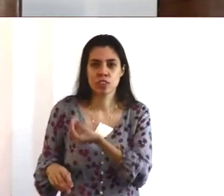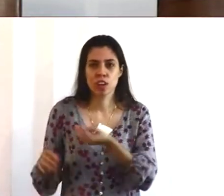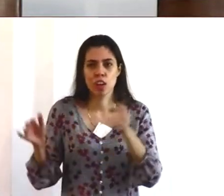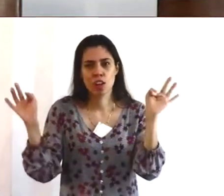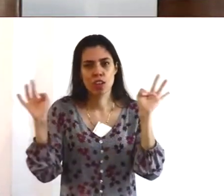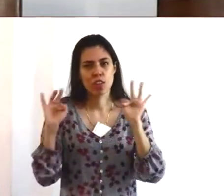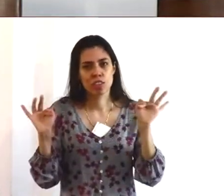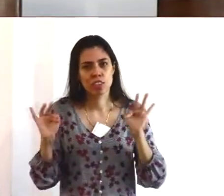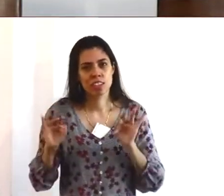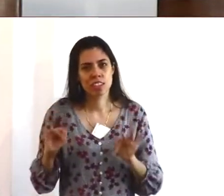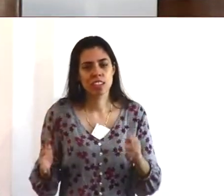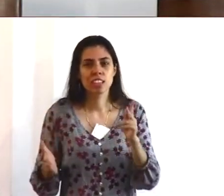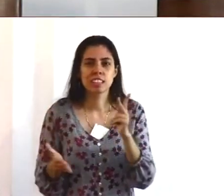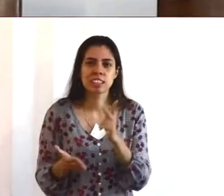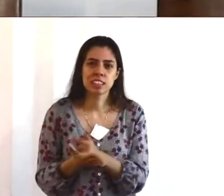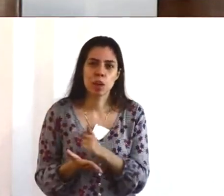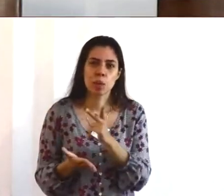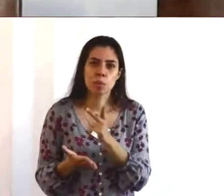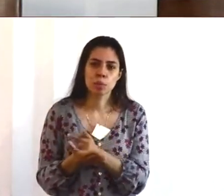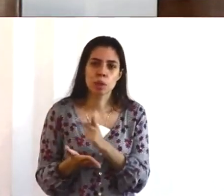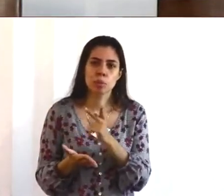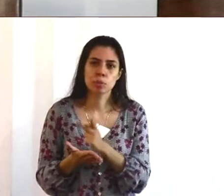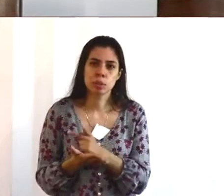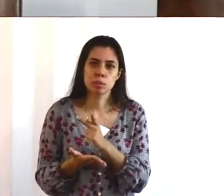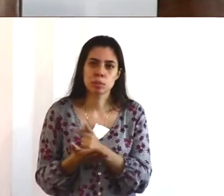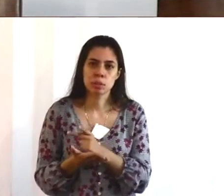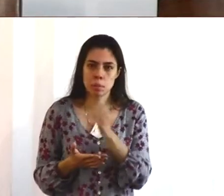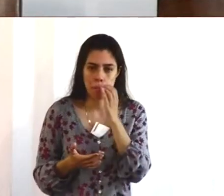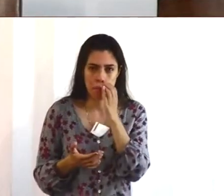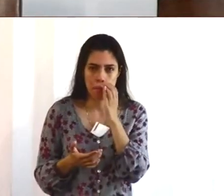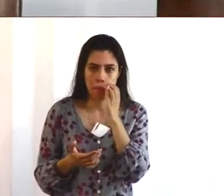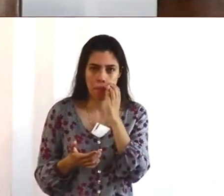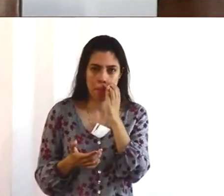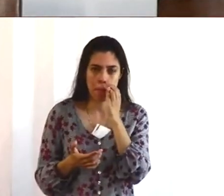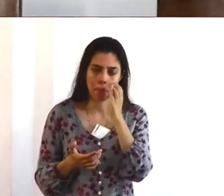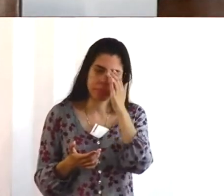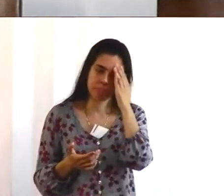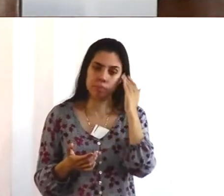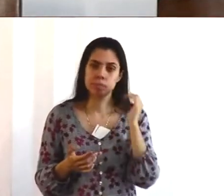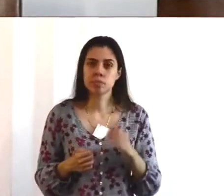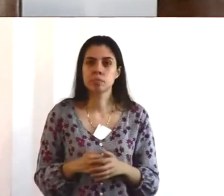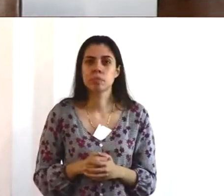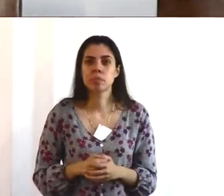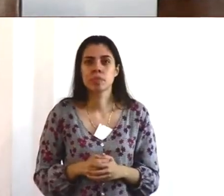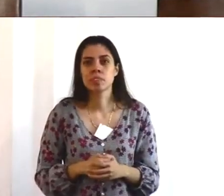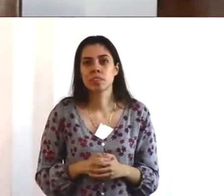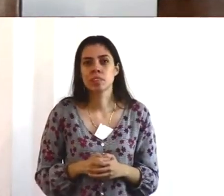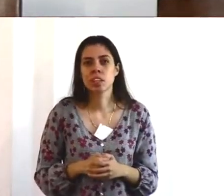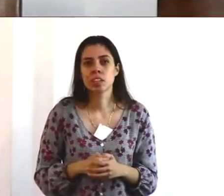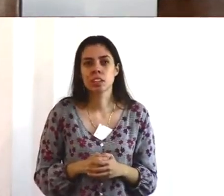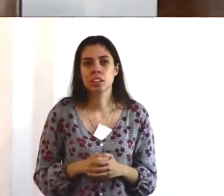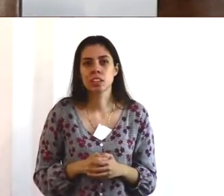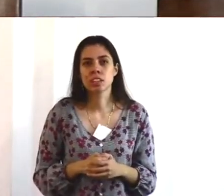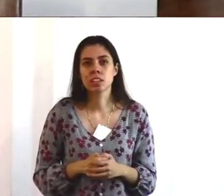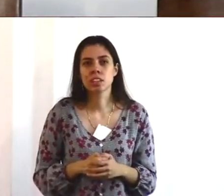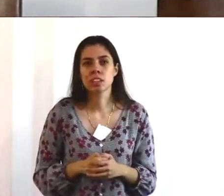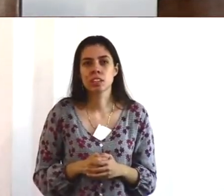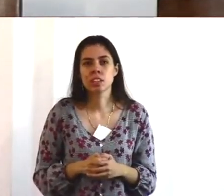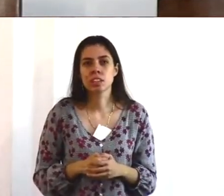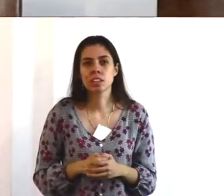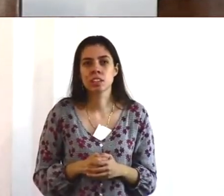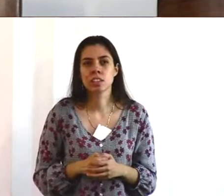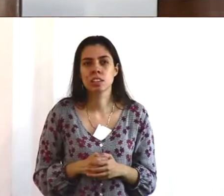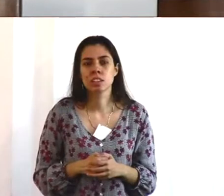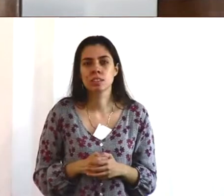aquela história e nos envolvermos com ela, com aquela trama que é envolvente,